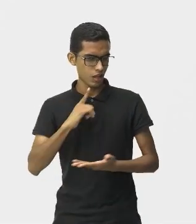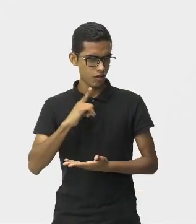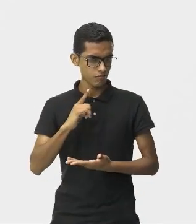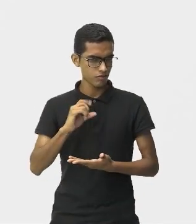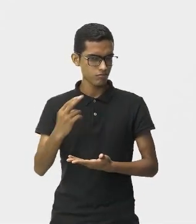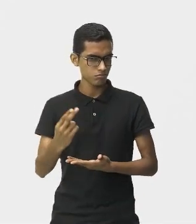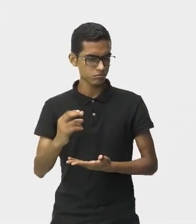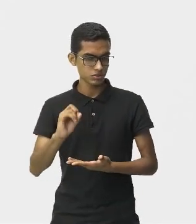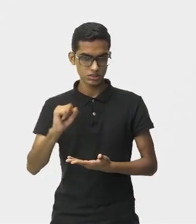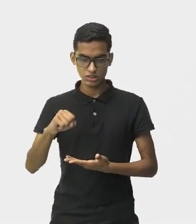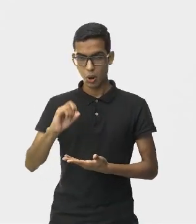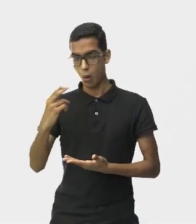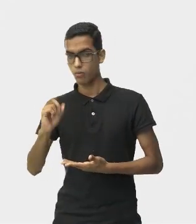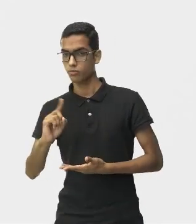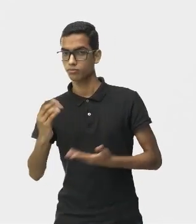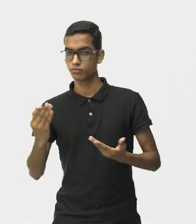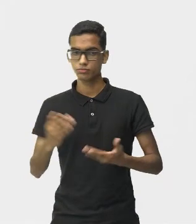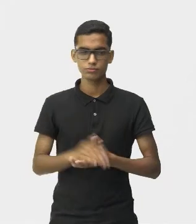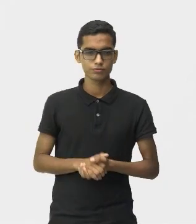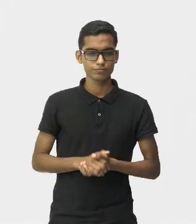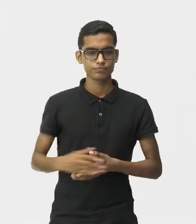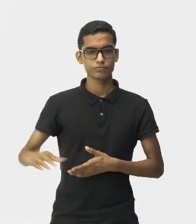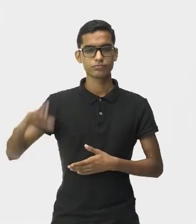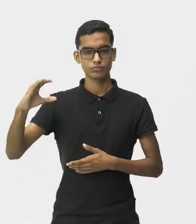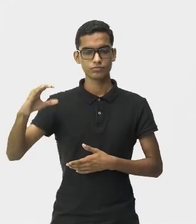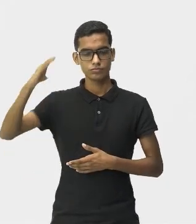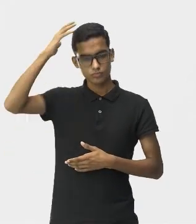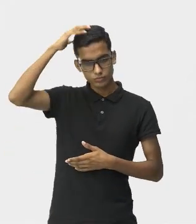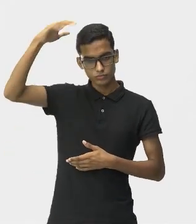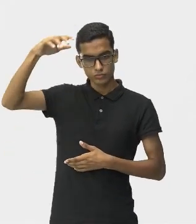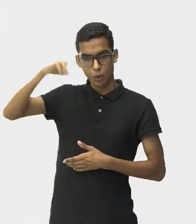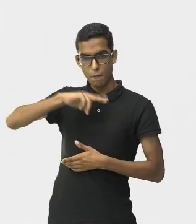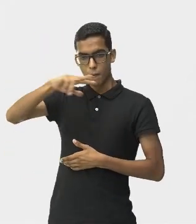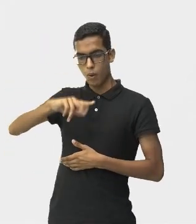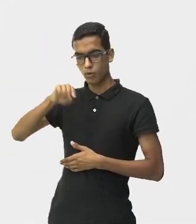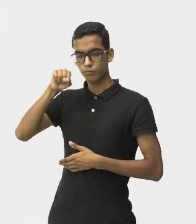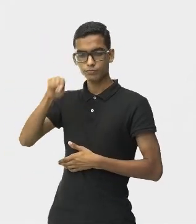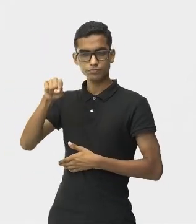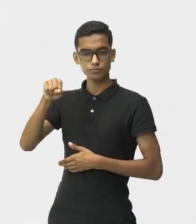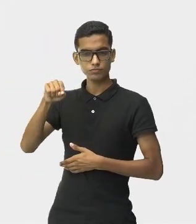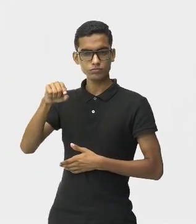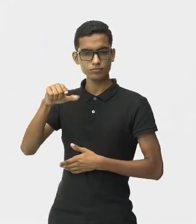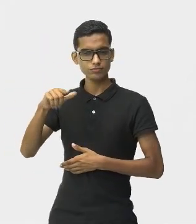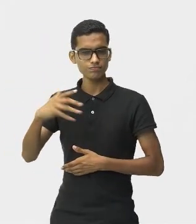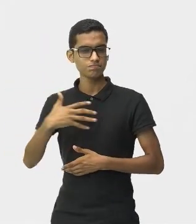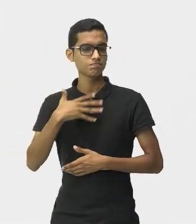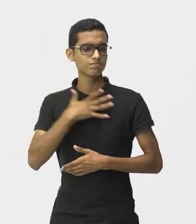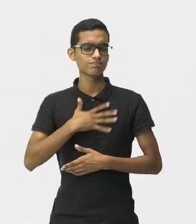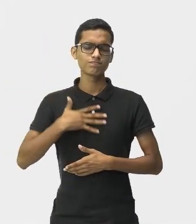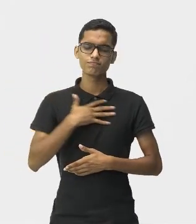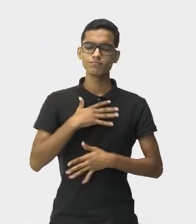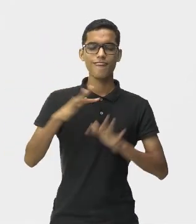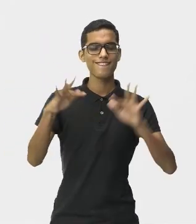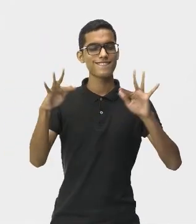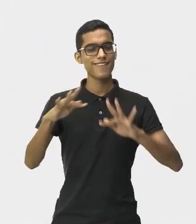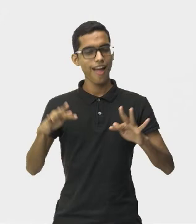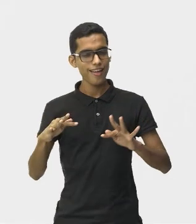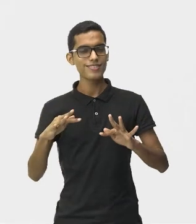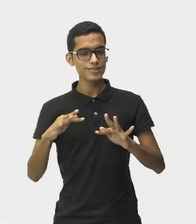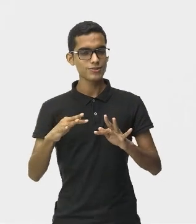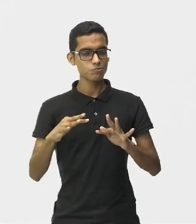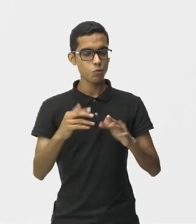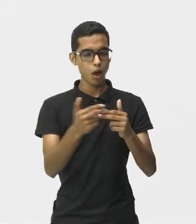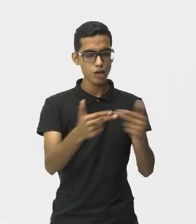eu ver daqui a pouco. Letra C, a coroa portuguesa ficou bastante satisfeita com os